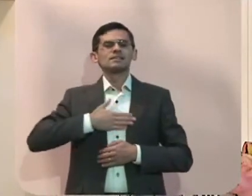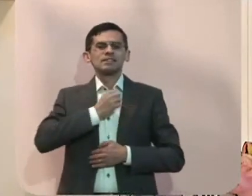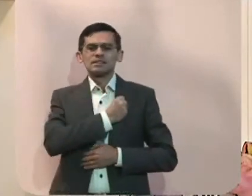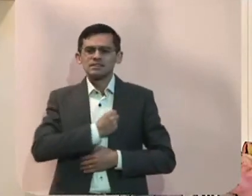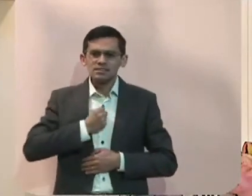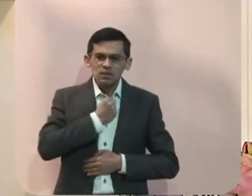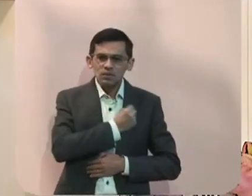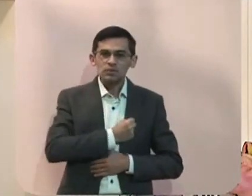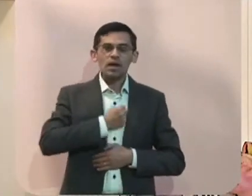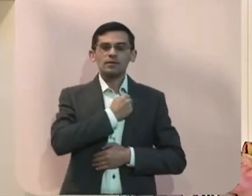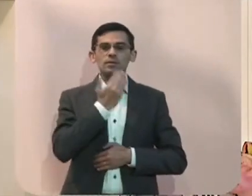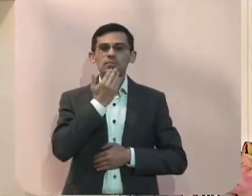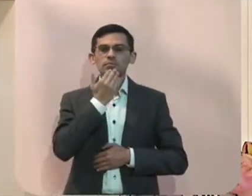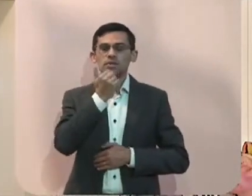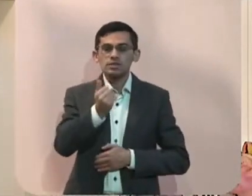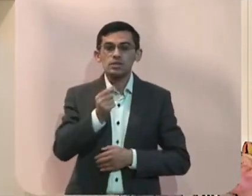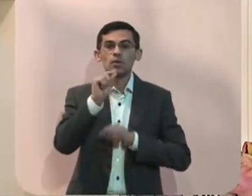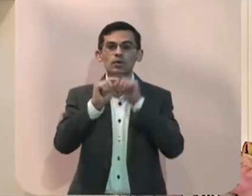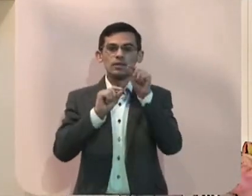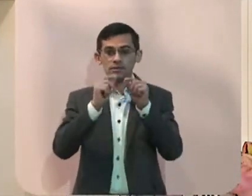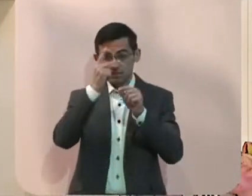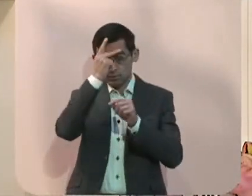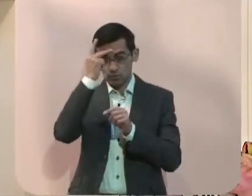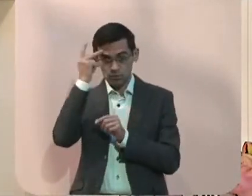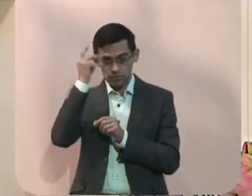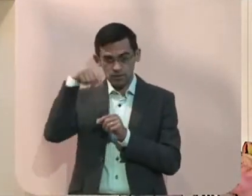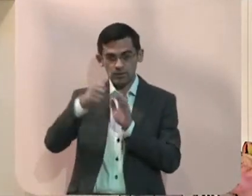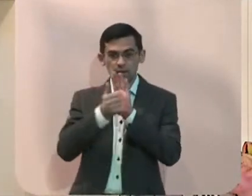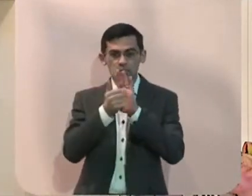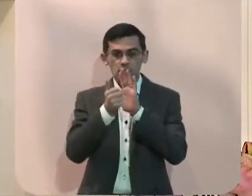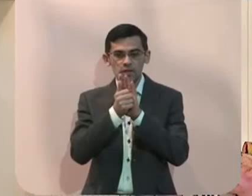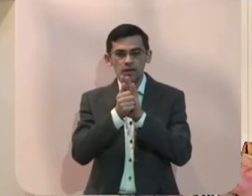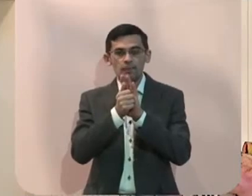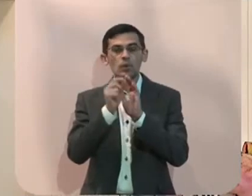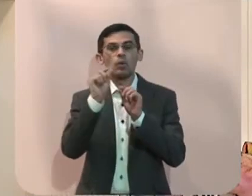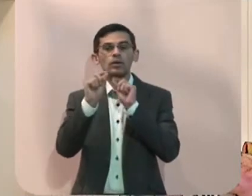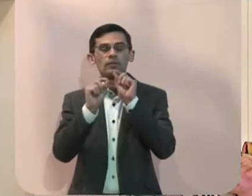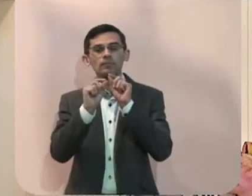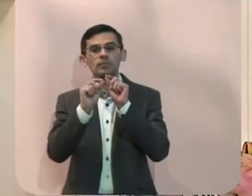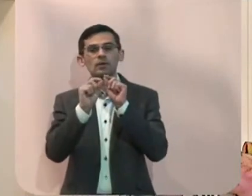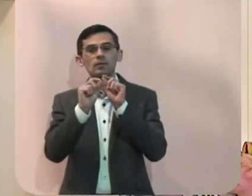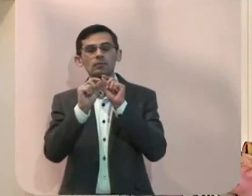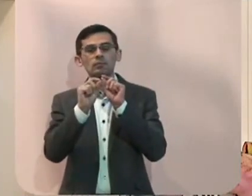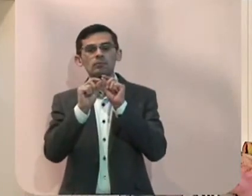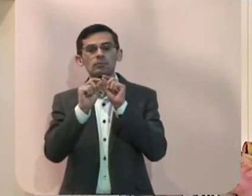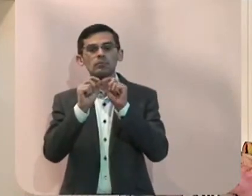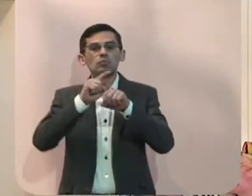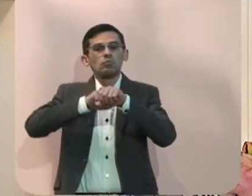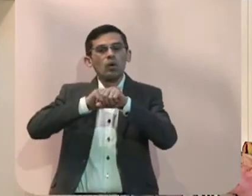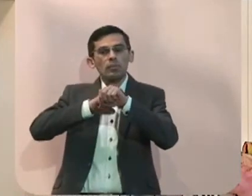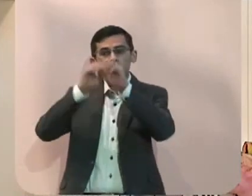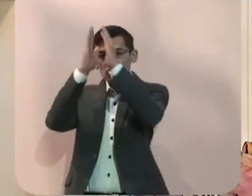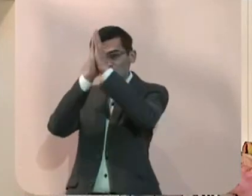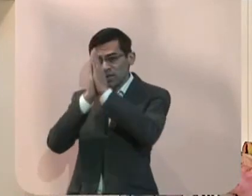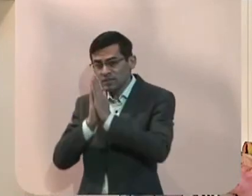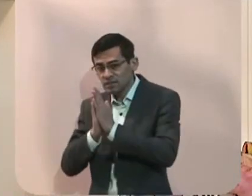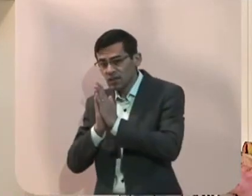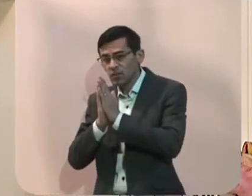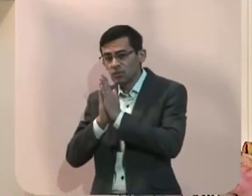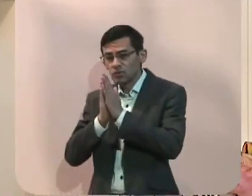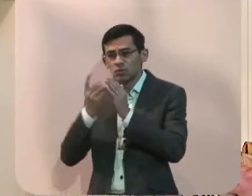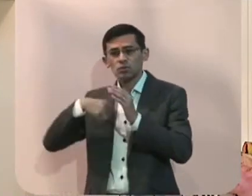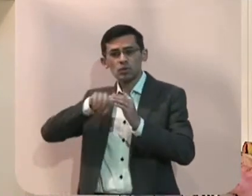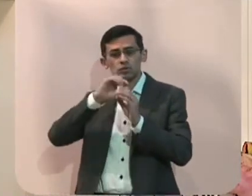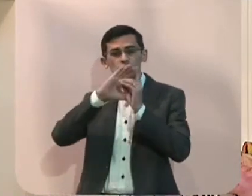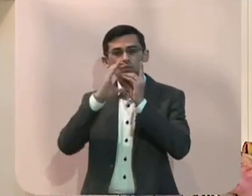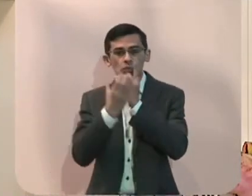saudade disso que eu pedi que o pessoal nosso aí pudesse colocar um momento de adoração no nosso